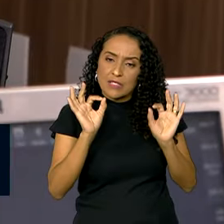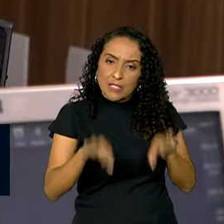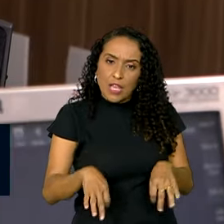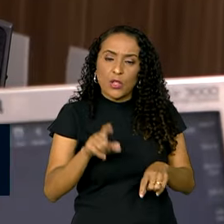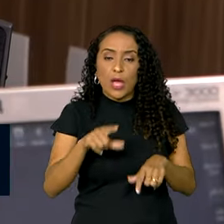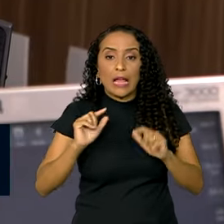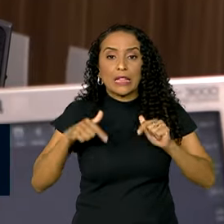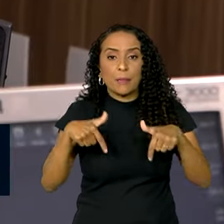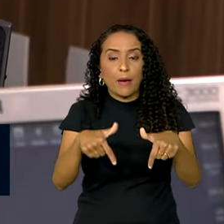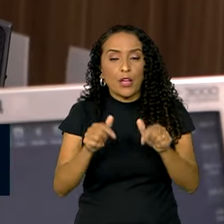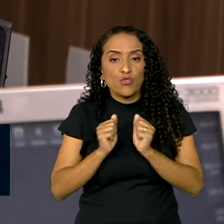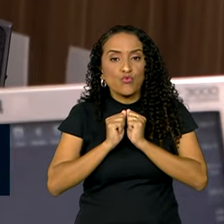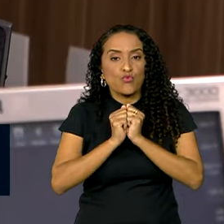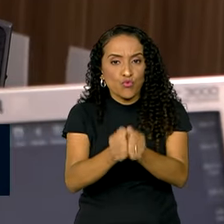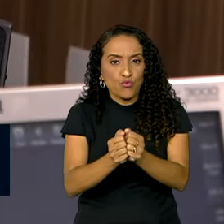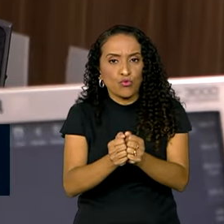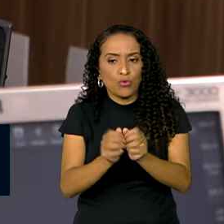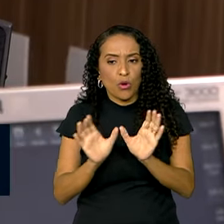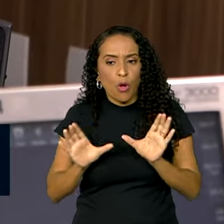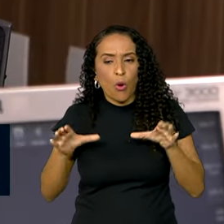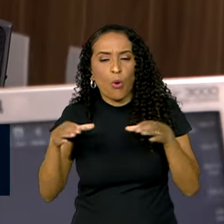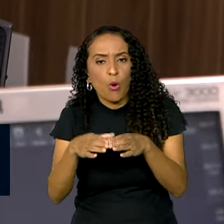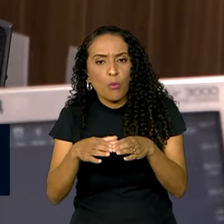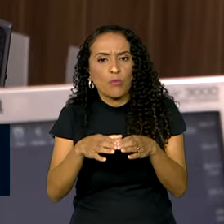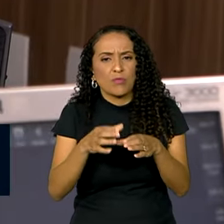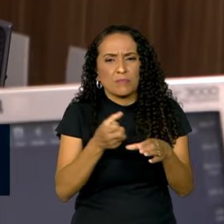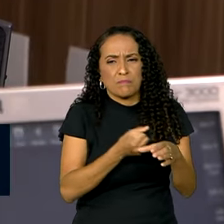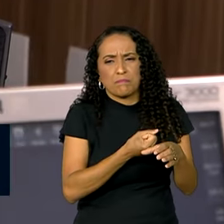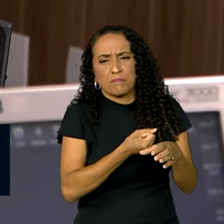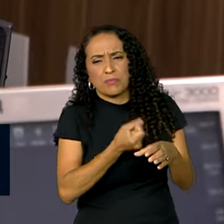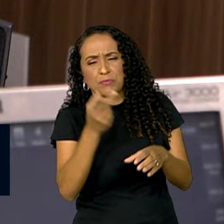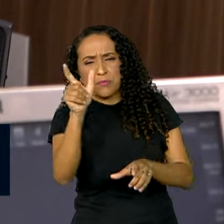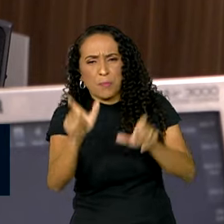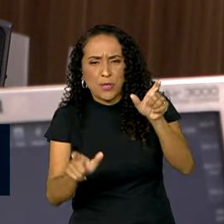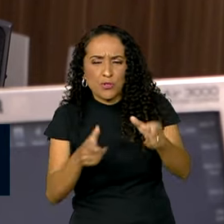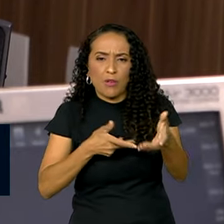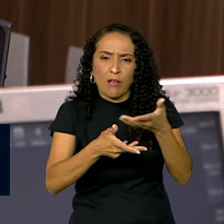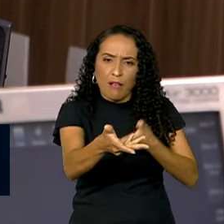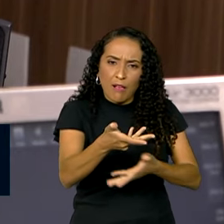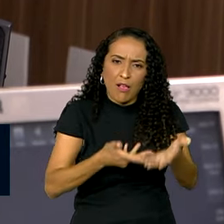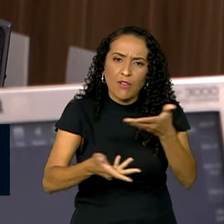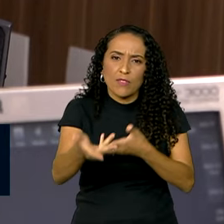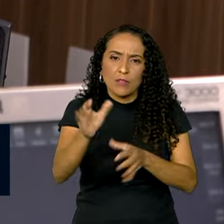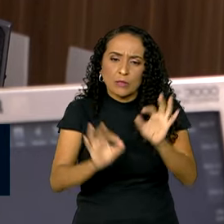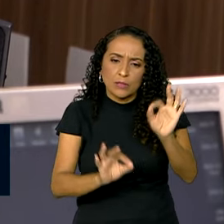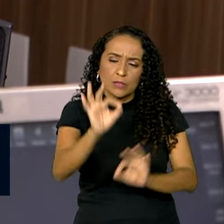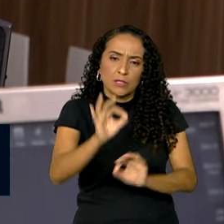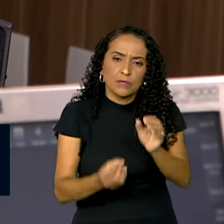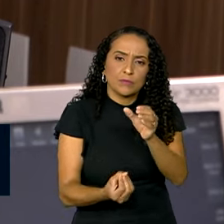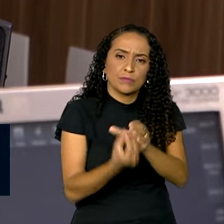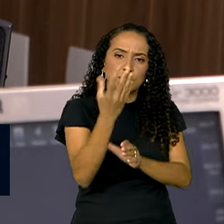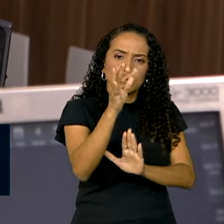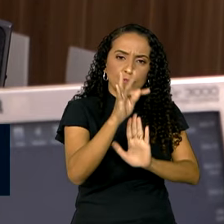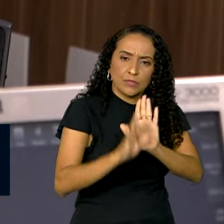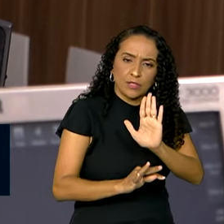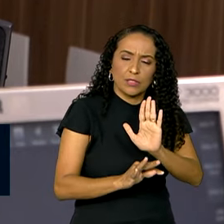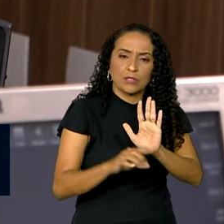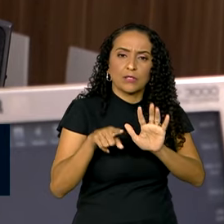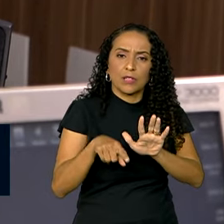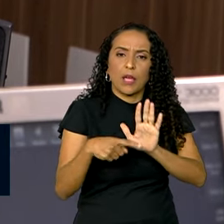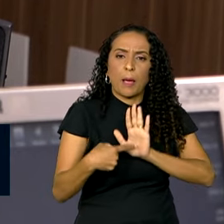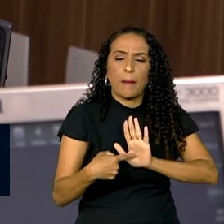coletivo né então são milhares de mãos que se envolveram na construção do texto que